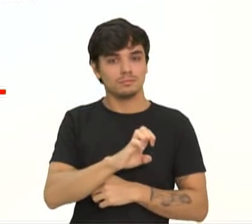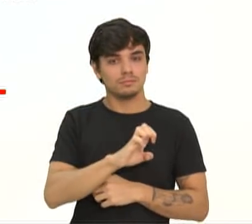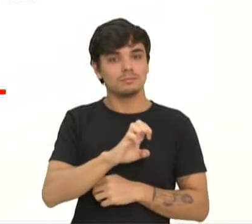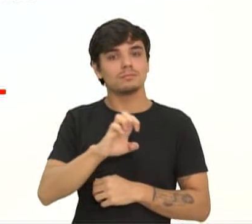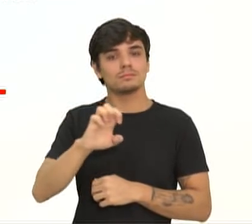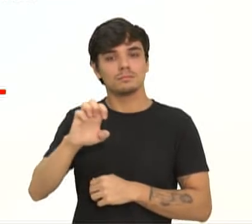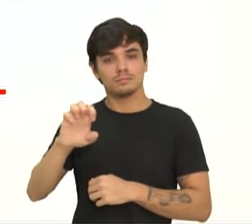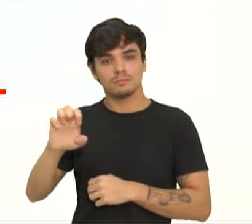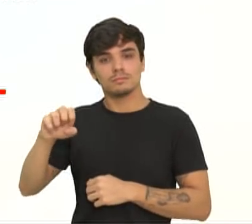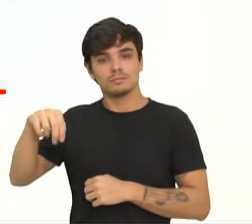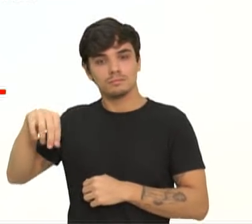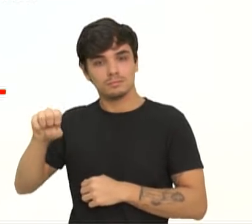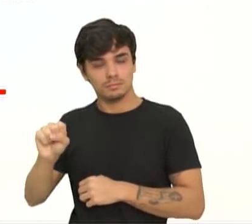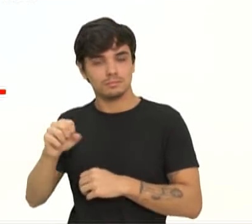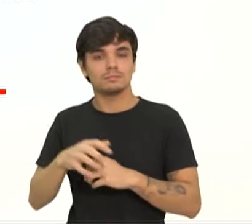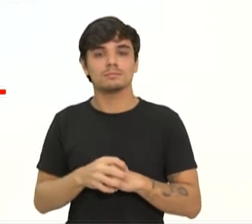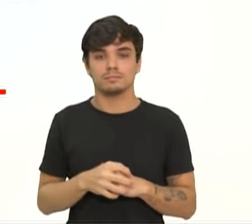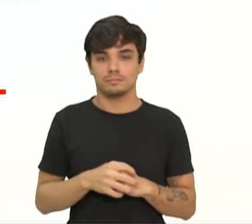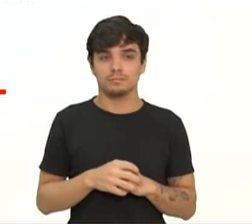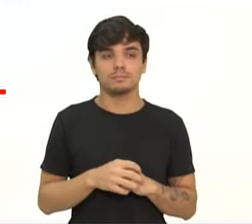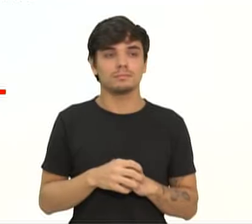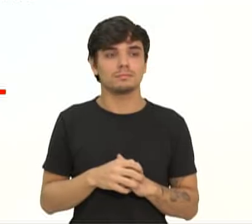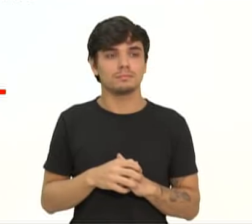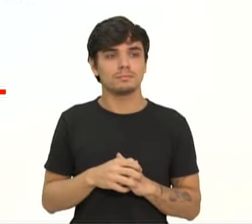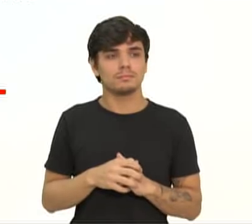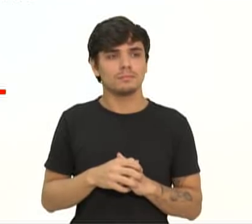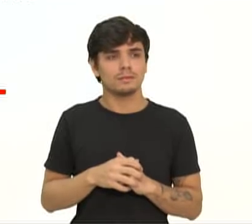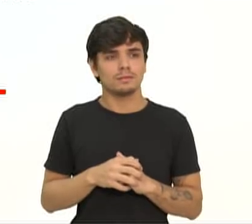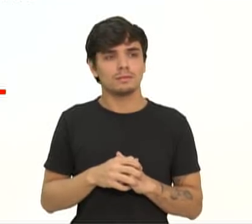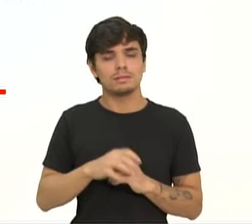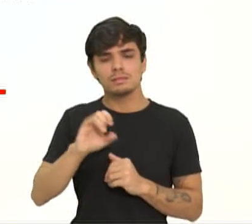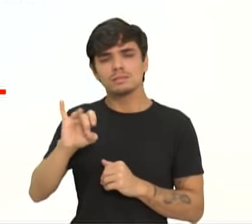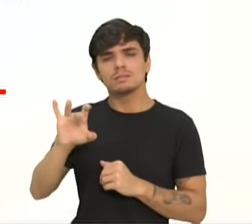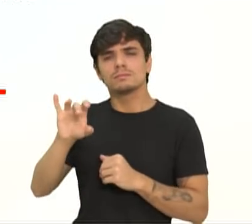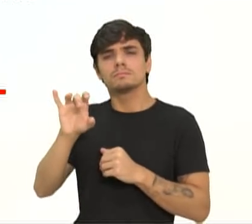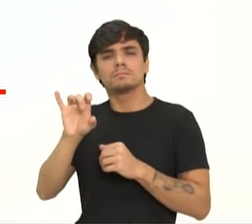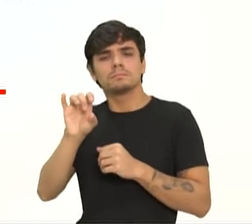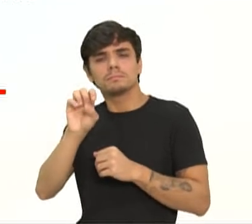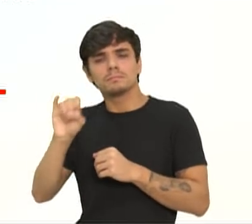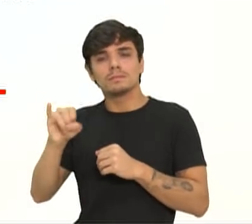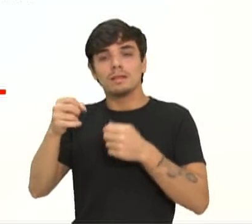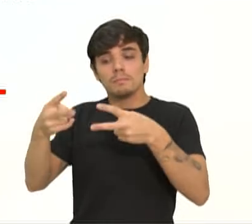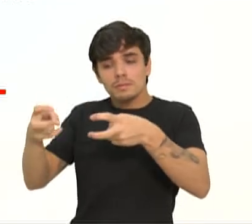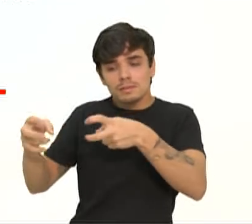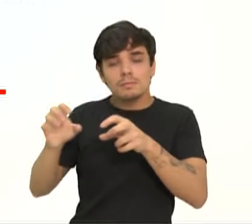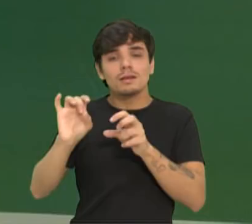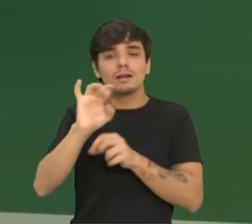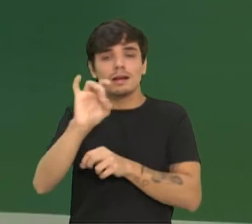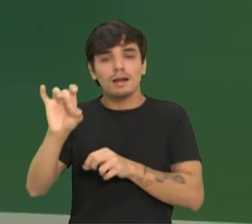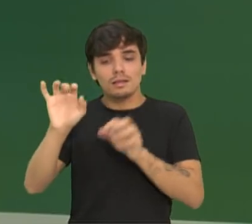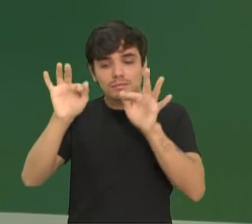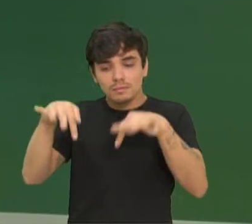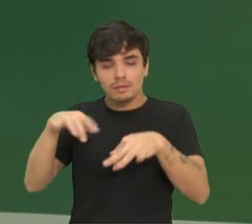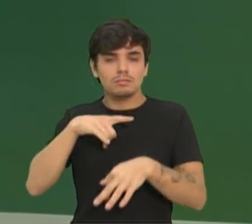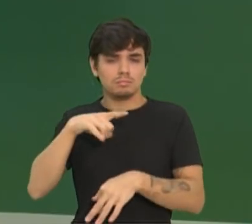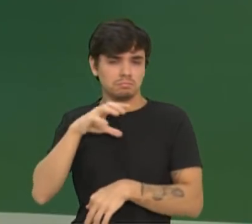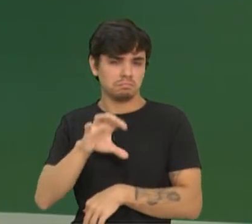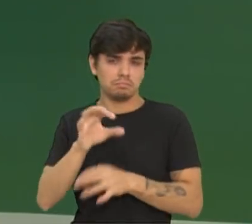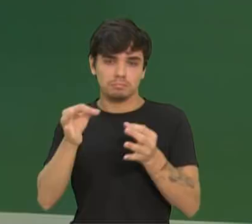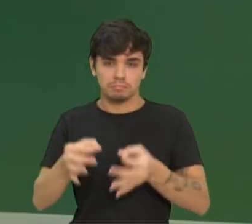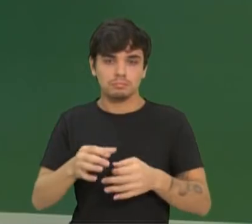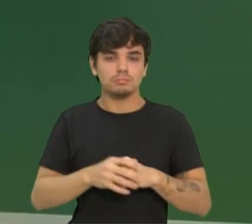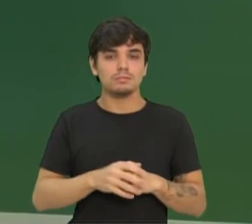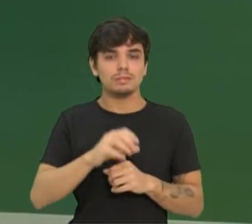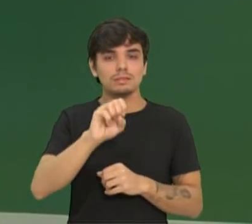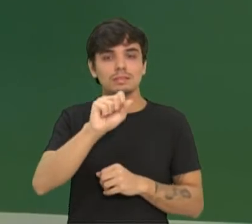em e ens. Se você reparar, em cada final, em cada terminação, é isso mesmo que temos. Sabiá terminou